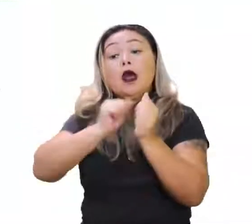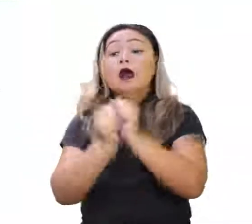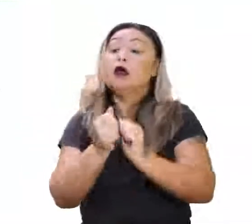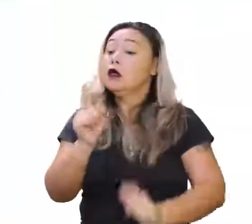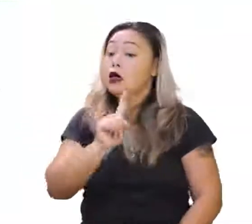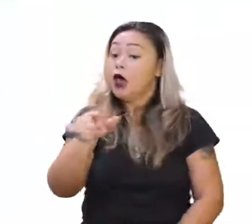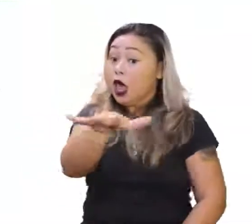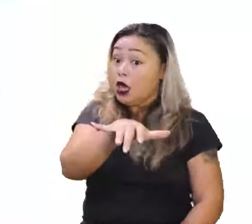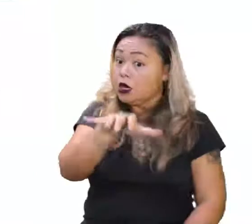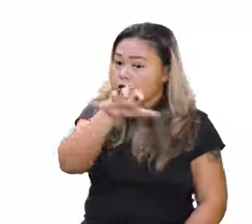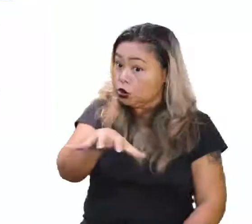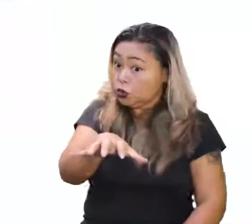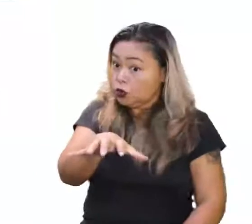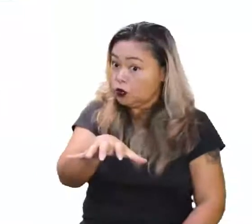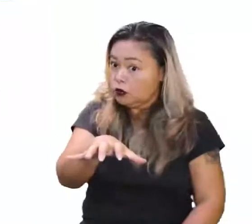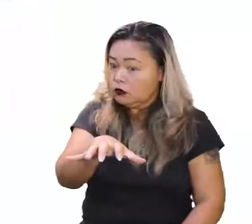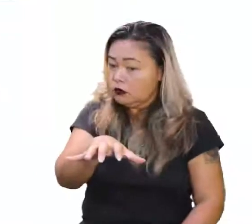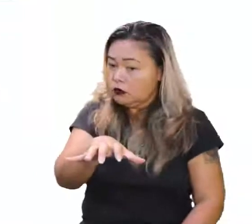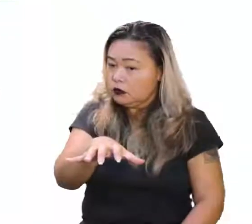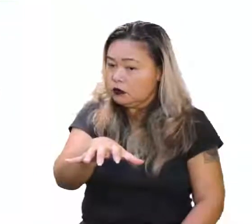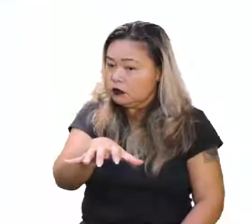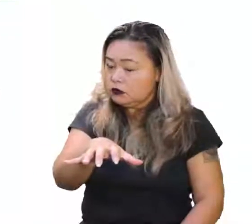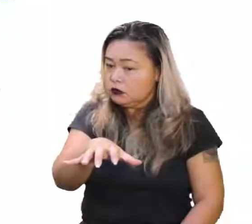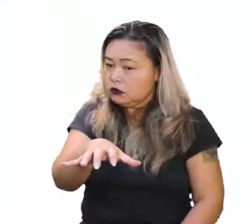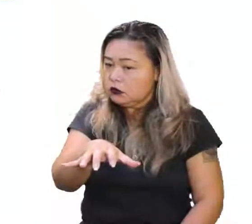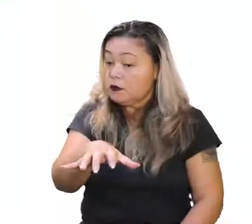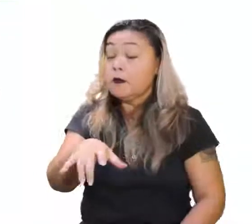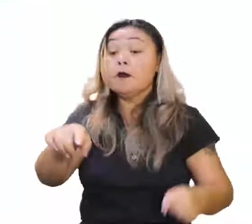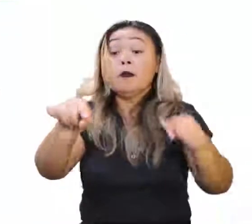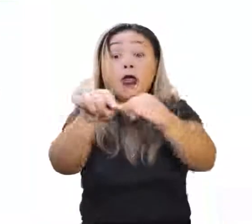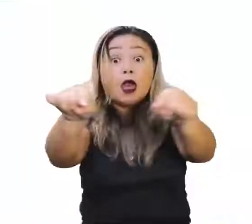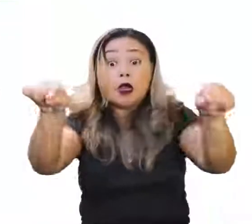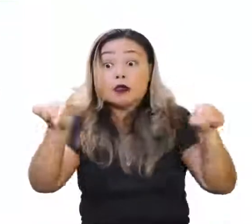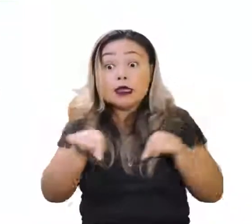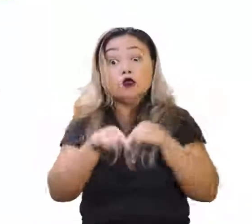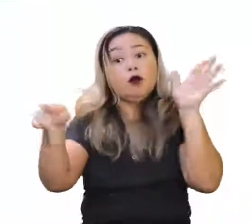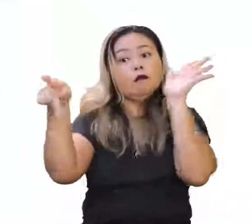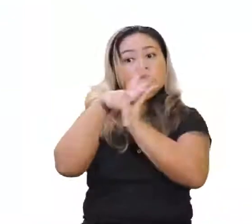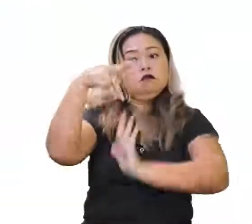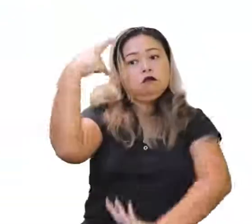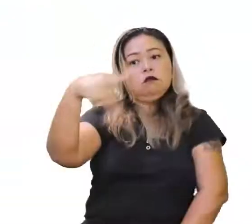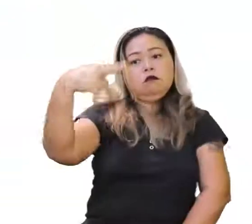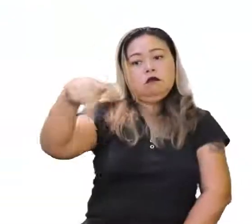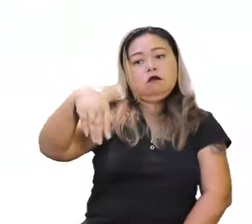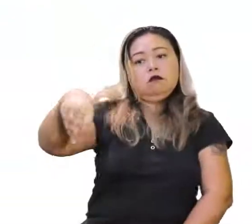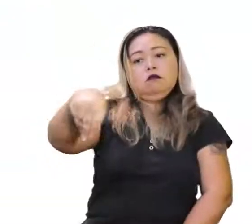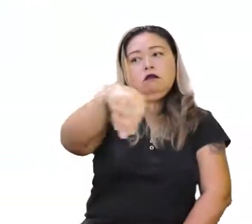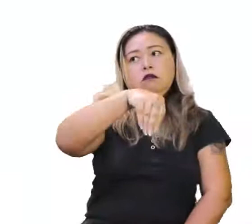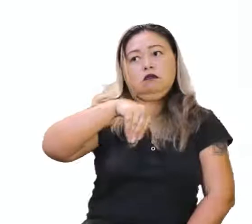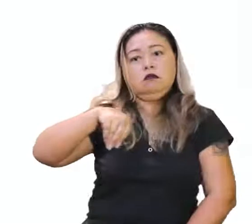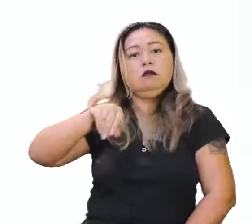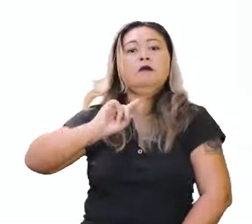seu, como é que fala? Na sua propriedade, tá?